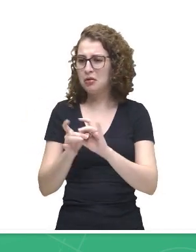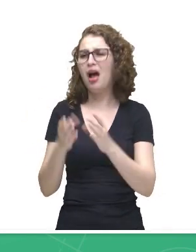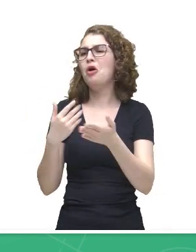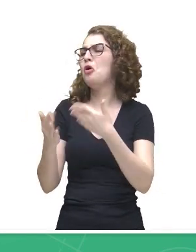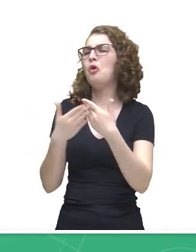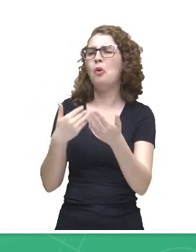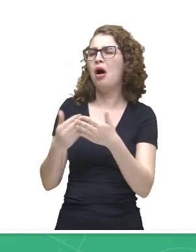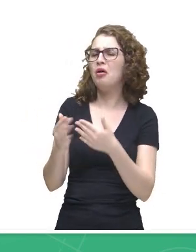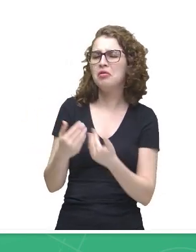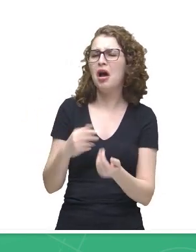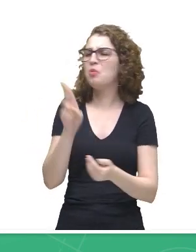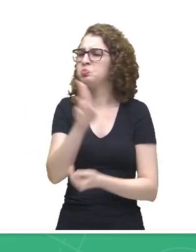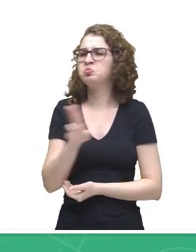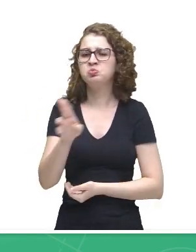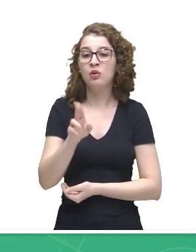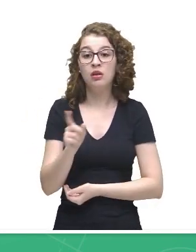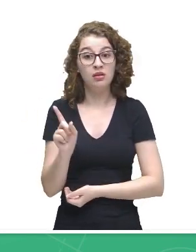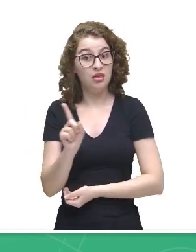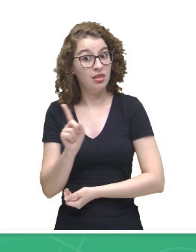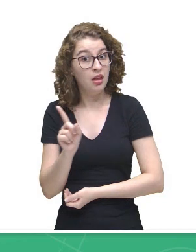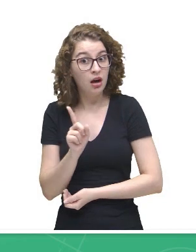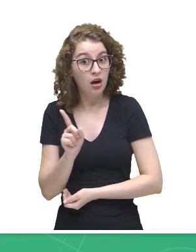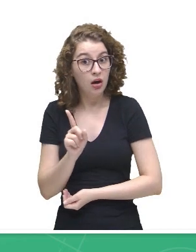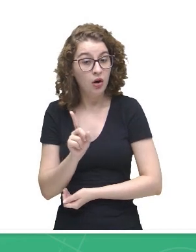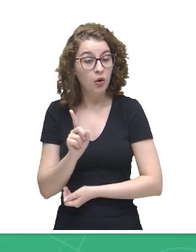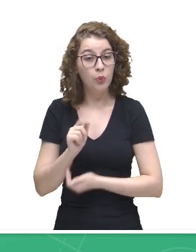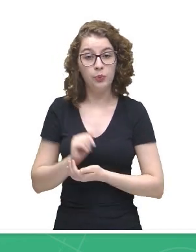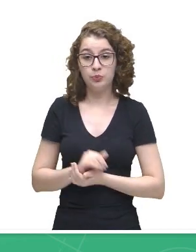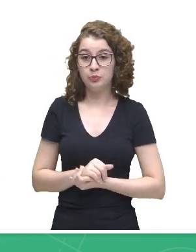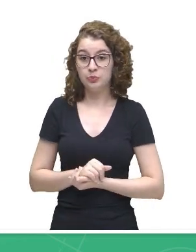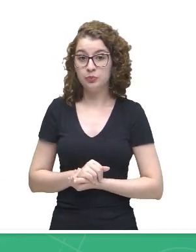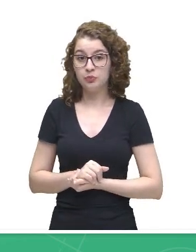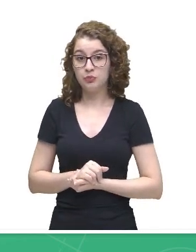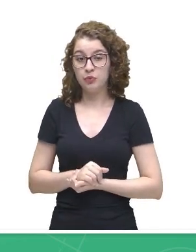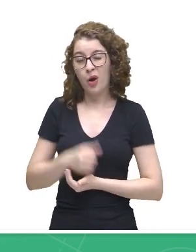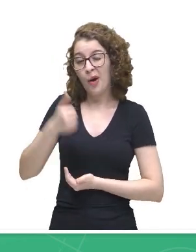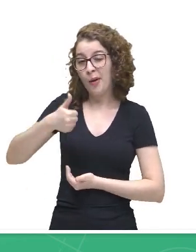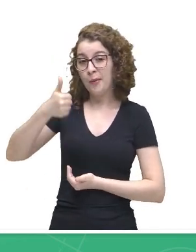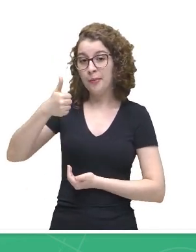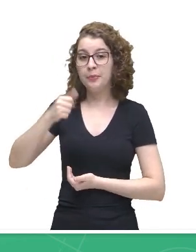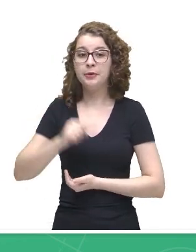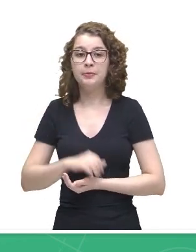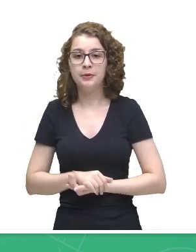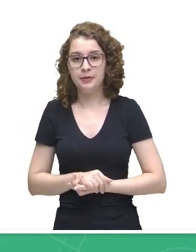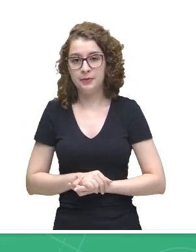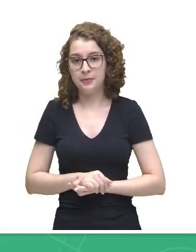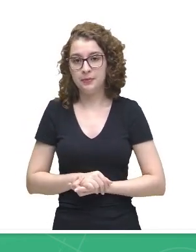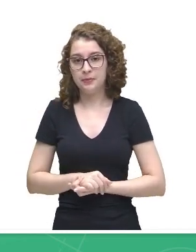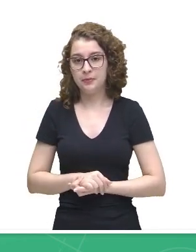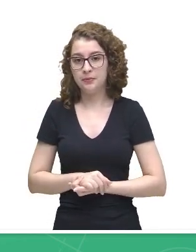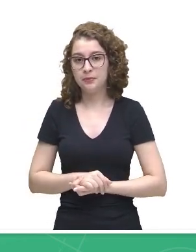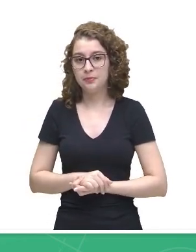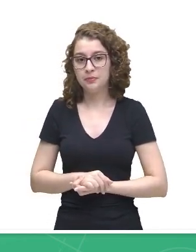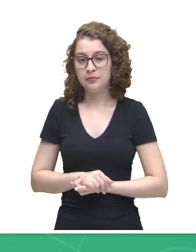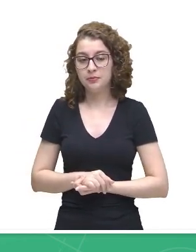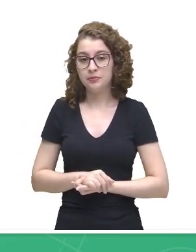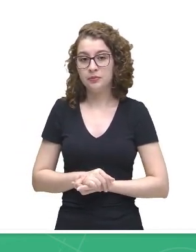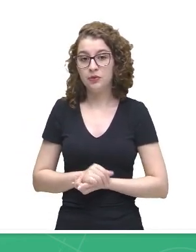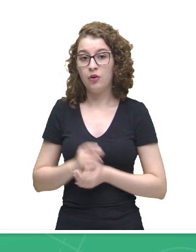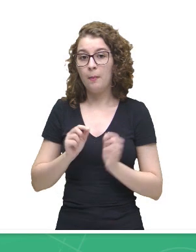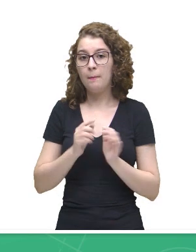E a primeira link word que eu vou trabalhar aqui com vocês são as adversativas. Vocês vão ver comigo aqui em um